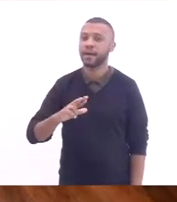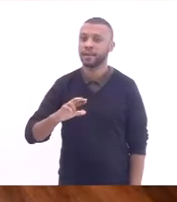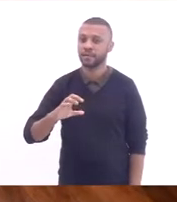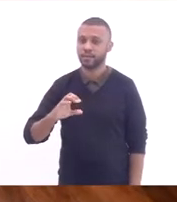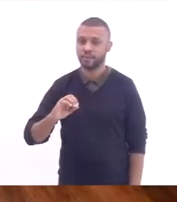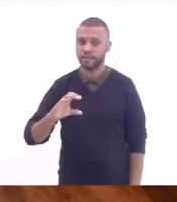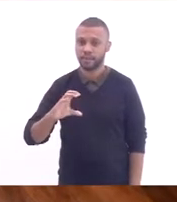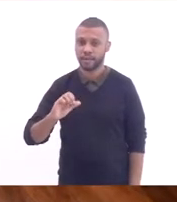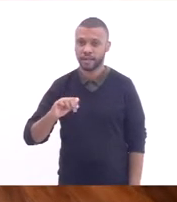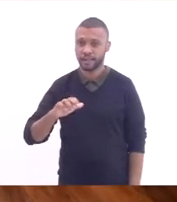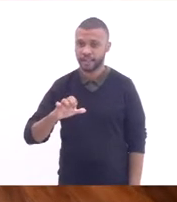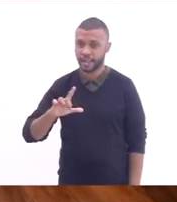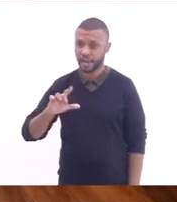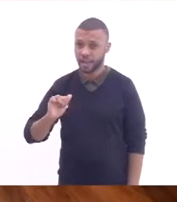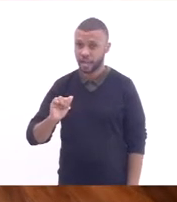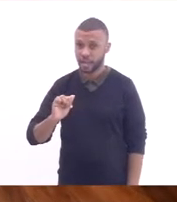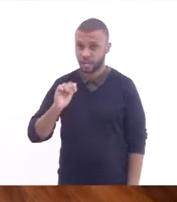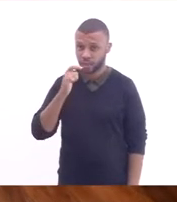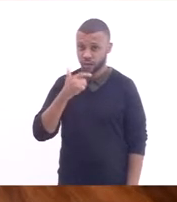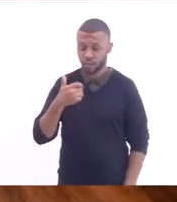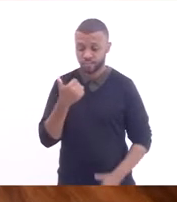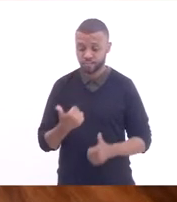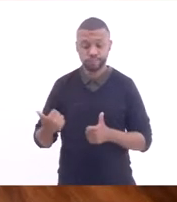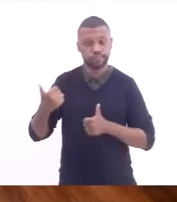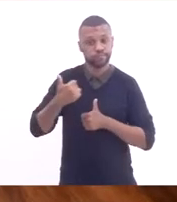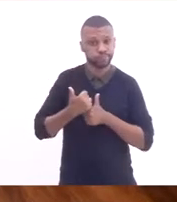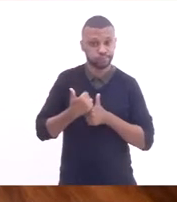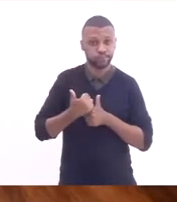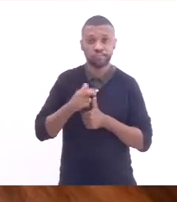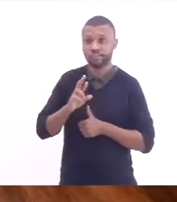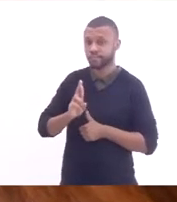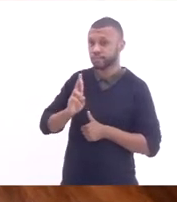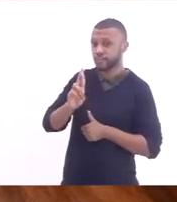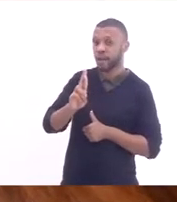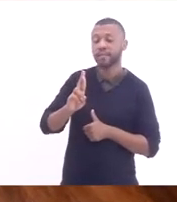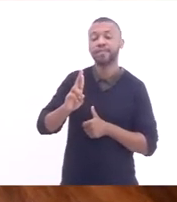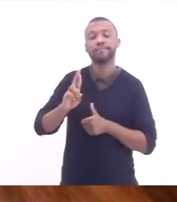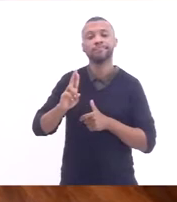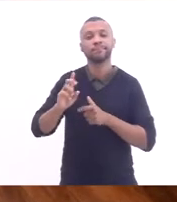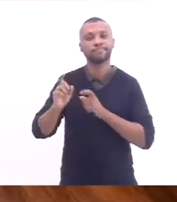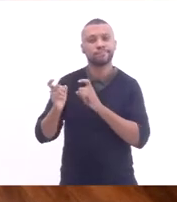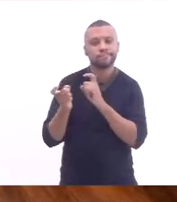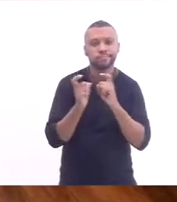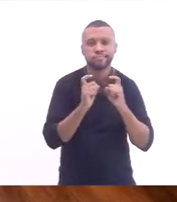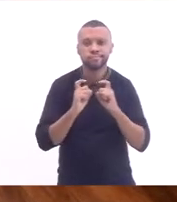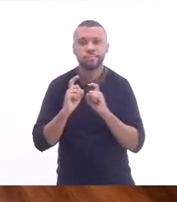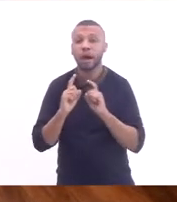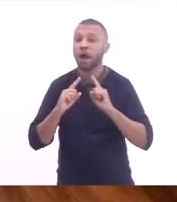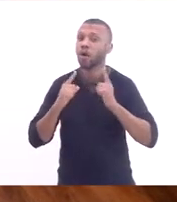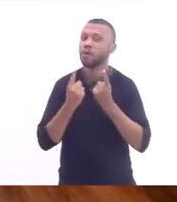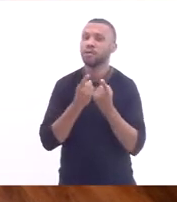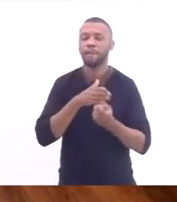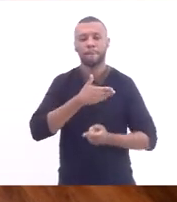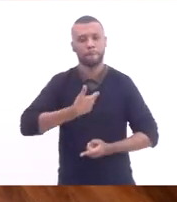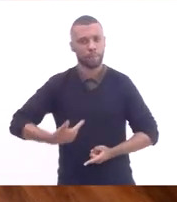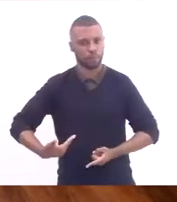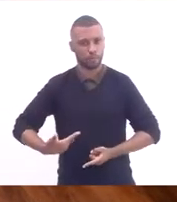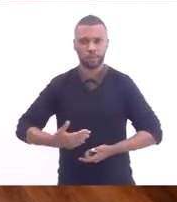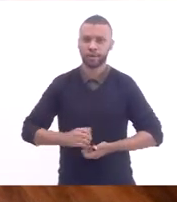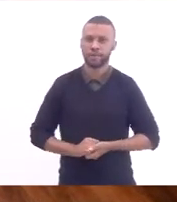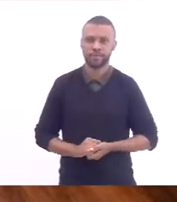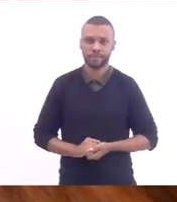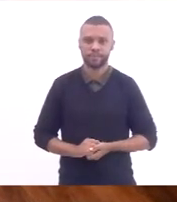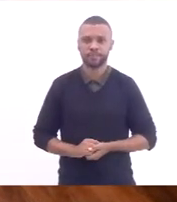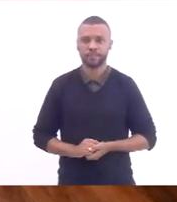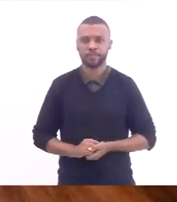que presidisse a presente audiência pública, visto